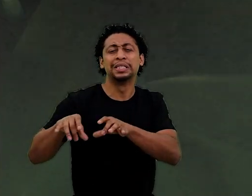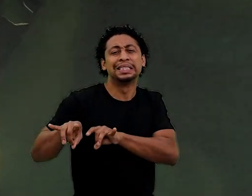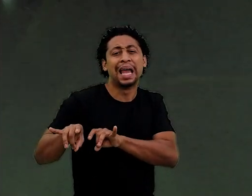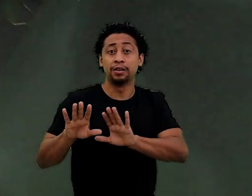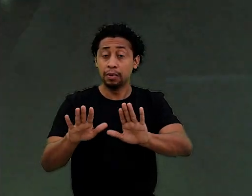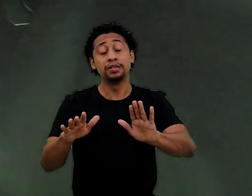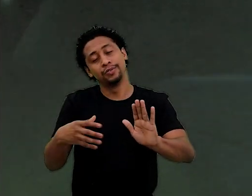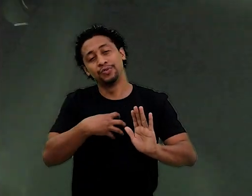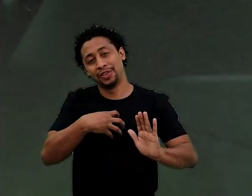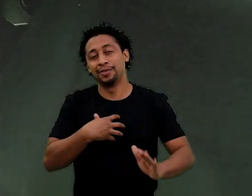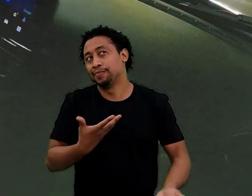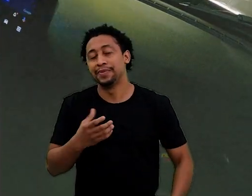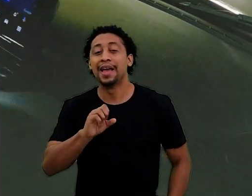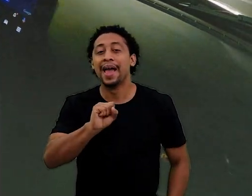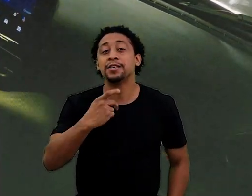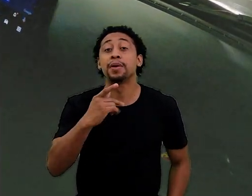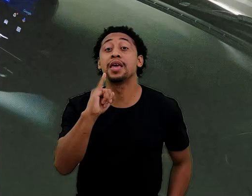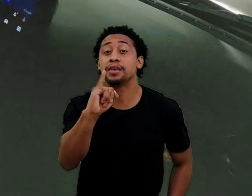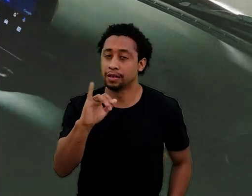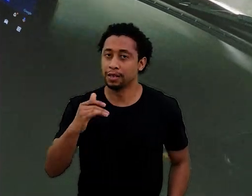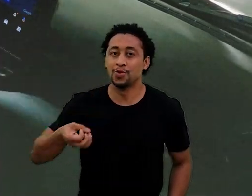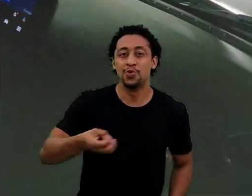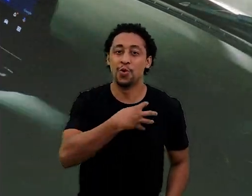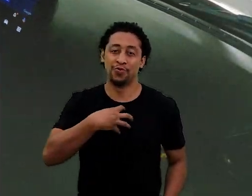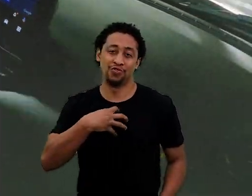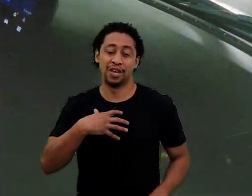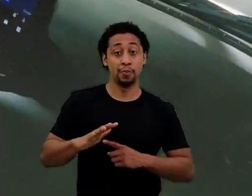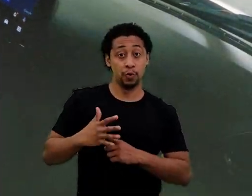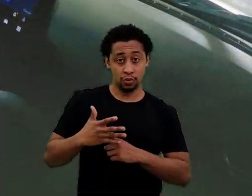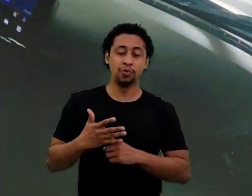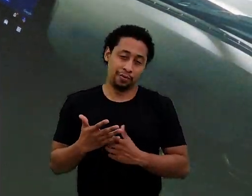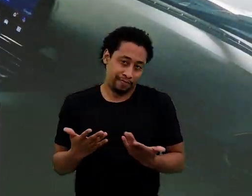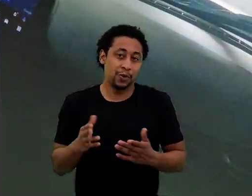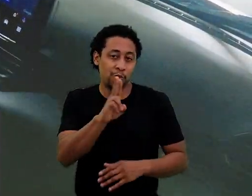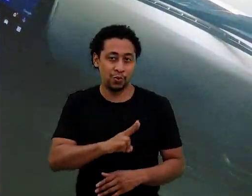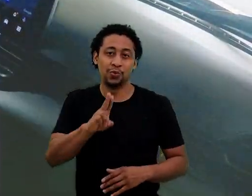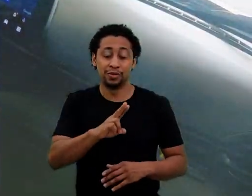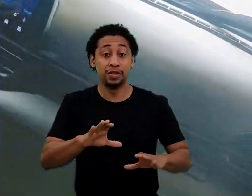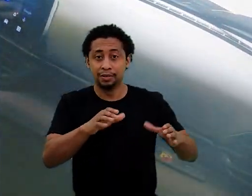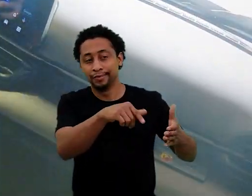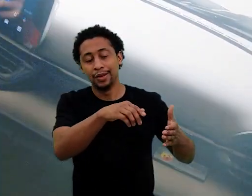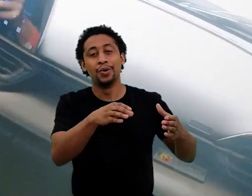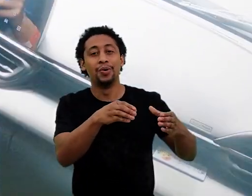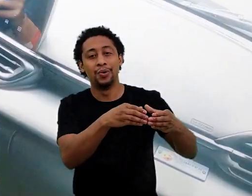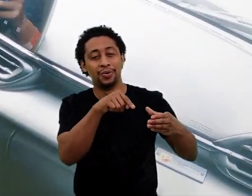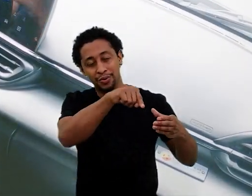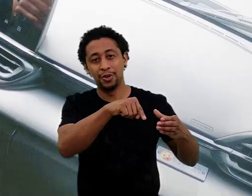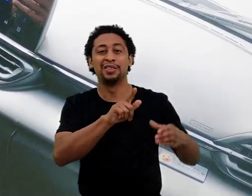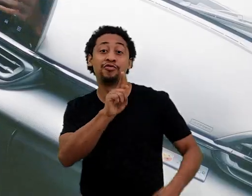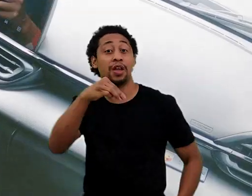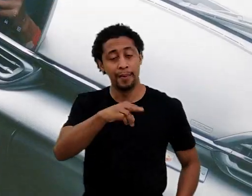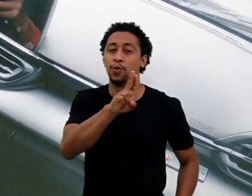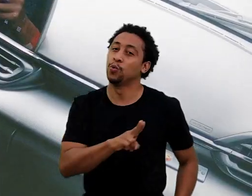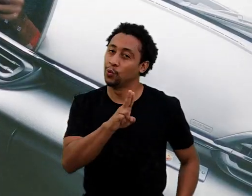fenômeno LSPI, né, que acabou assolando aí alguns motores da Chevrolet quando eles introduziram aquele motor 1.0 turbo, né?